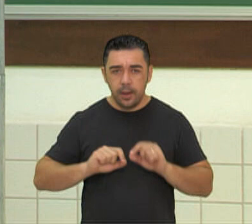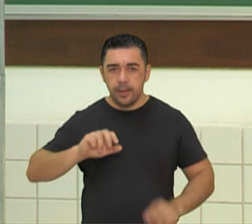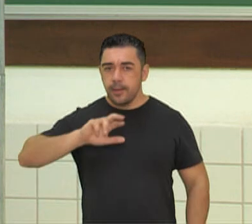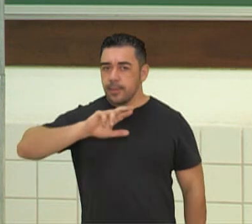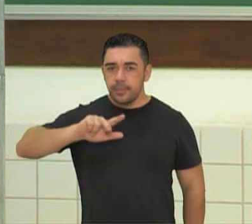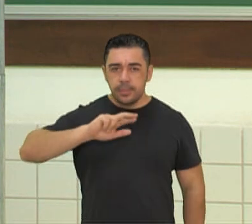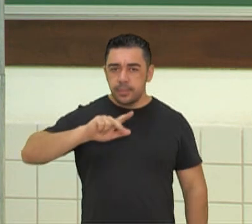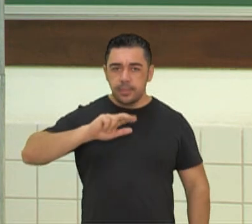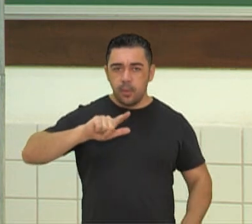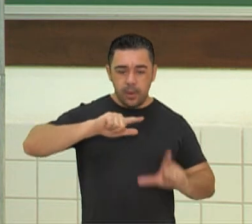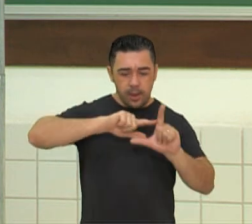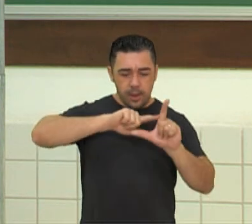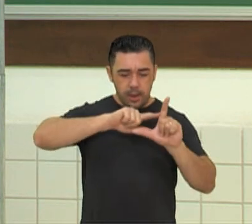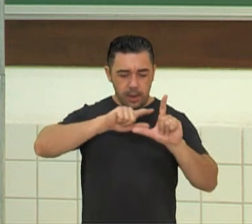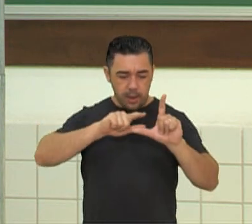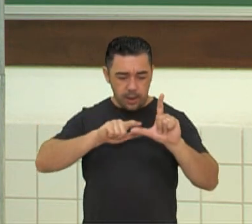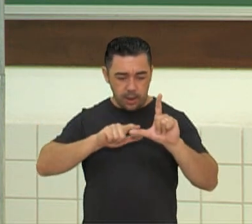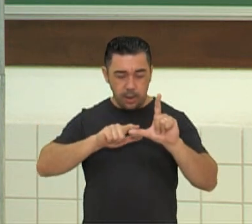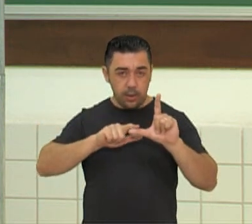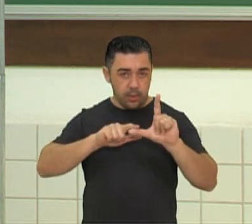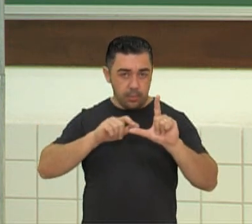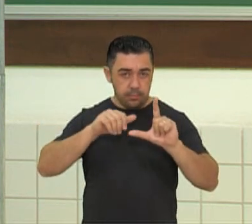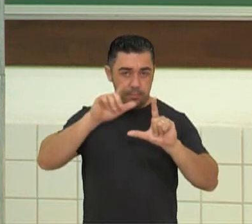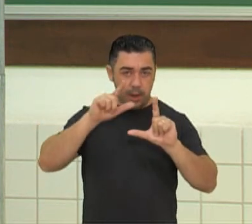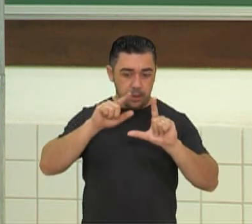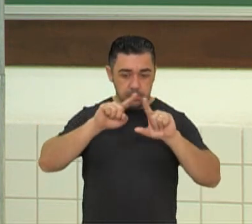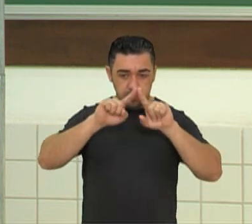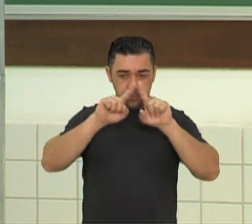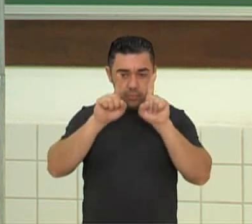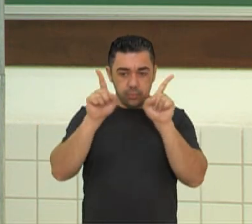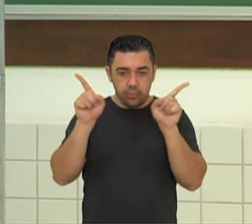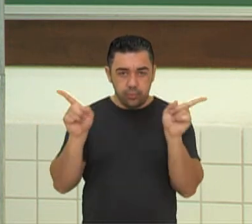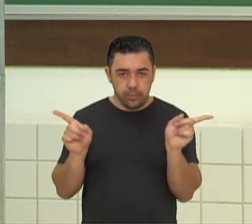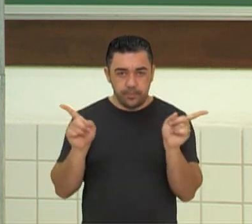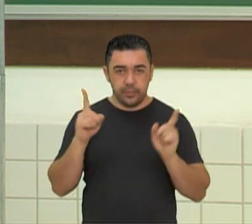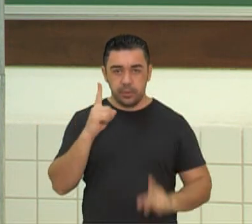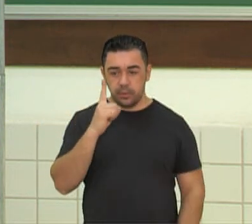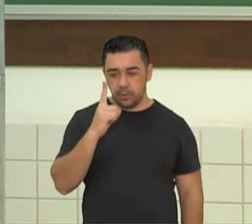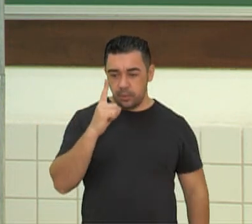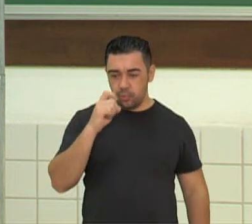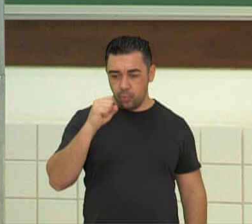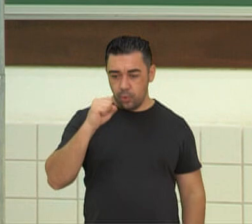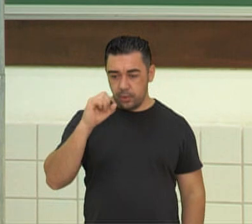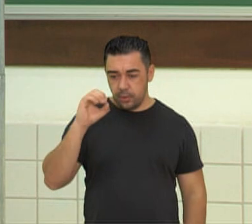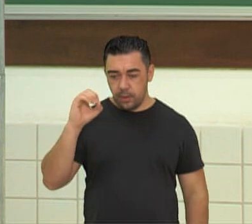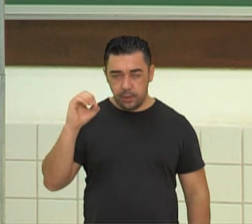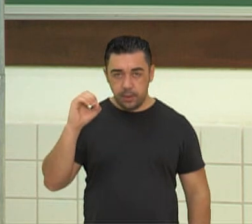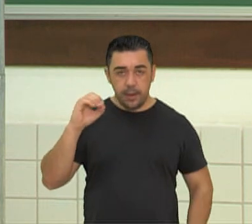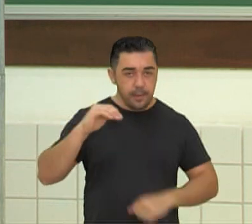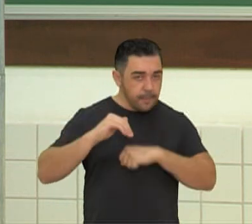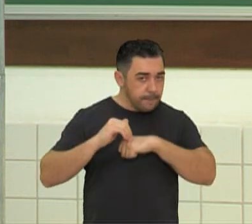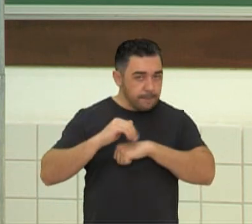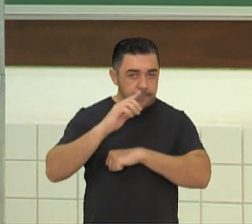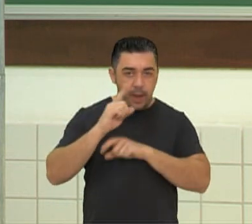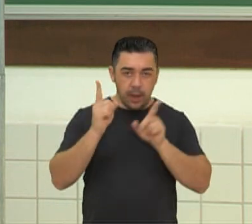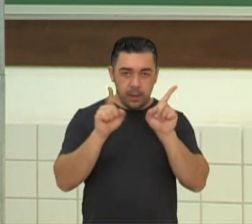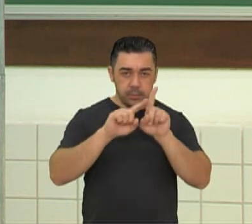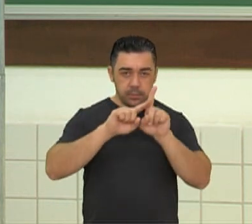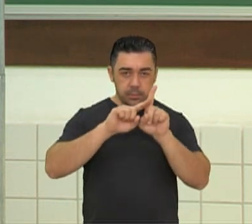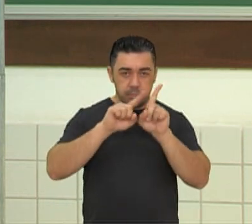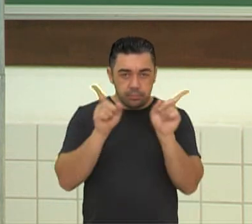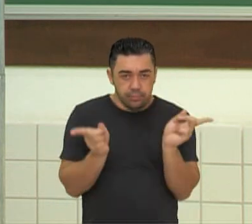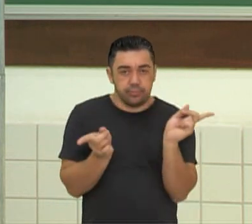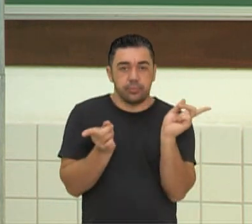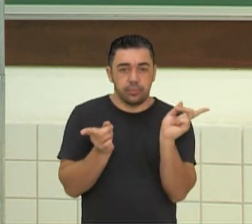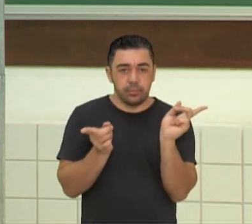têm ângulos maiores do que 180 graus. Não tem ângulo de 180 graus e nem ângulos maiores. Tá? O ângulo